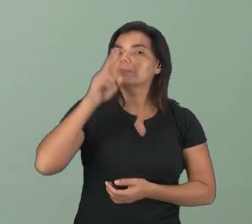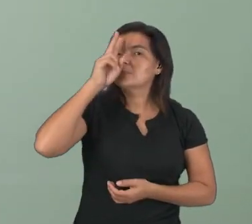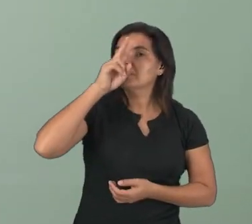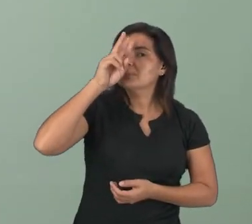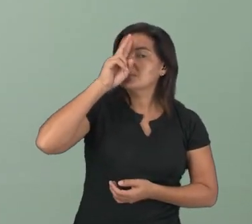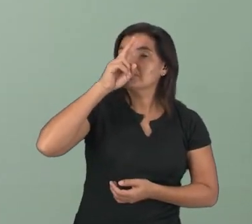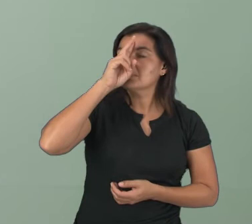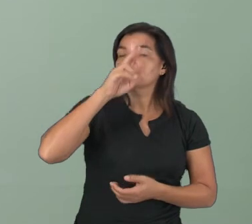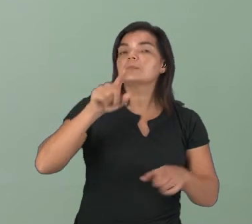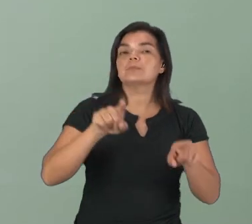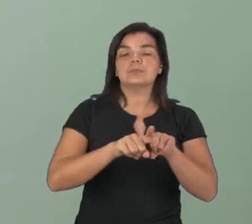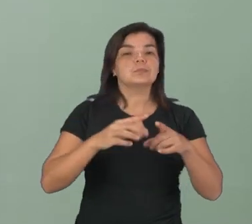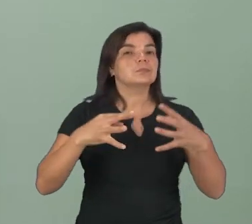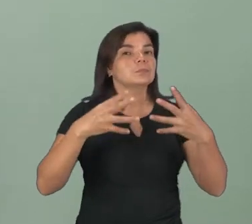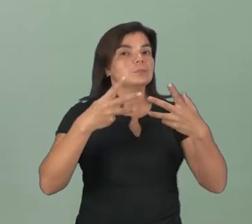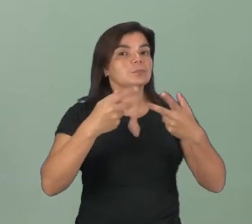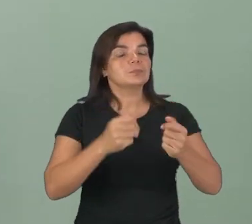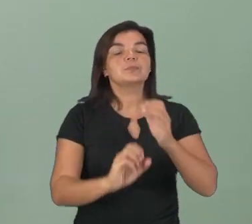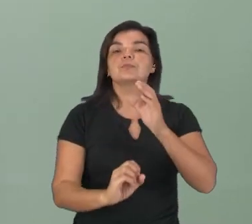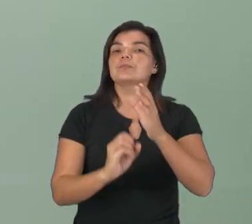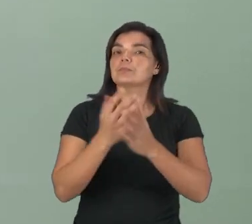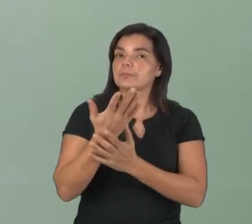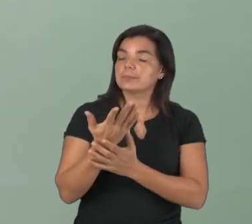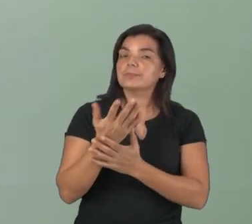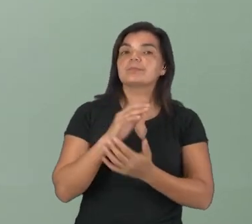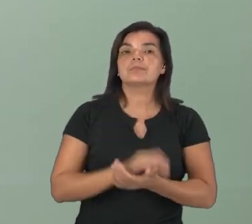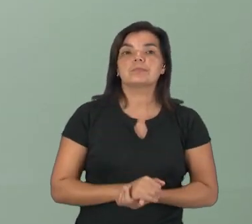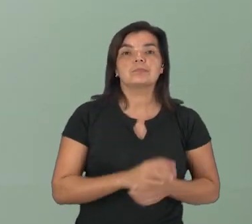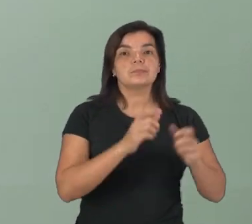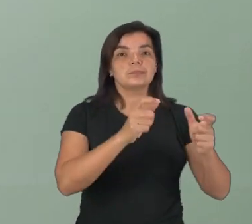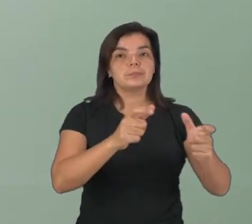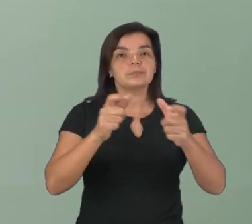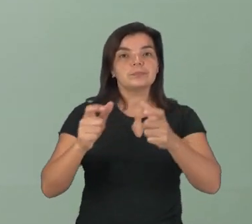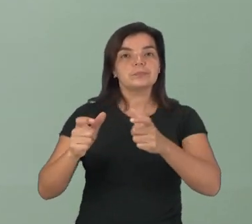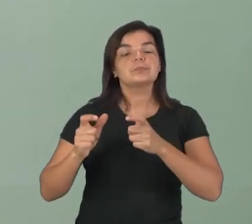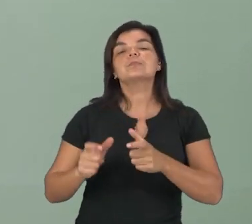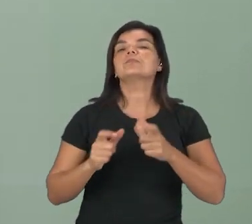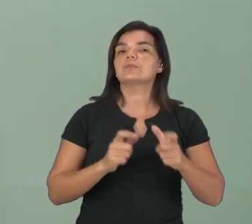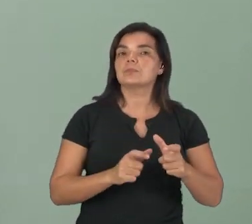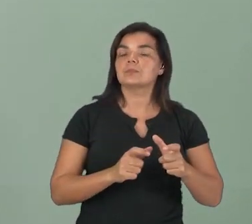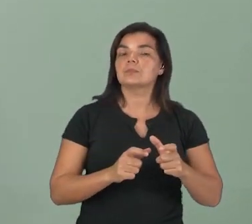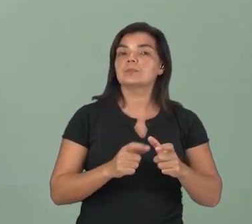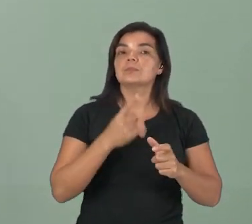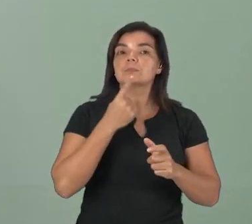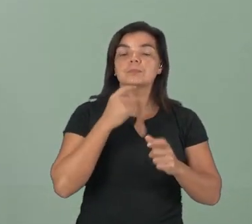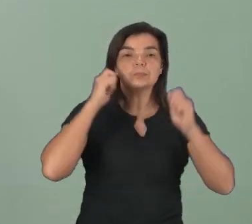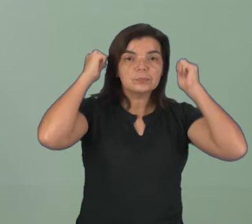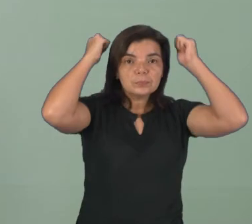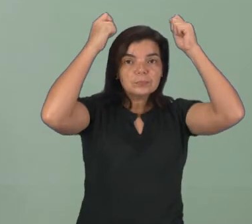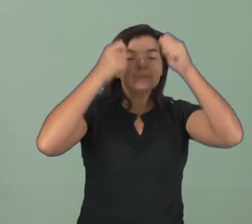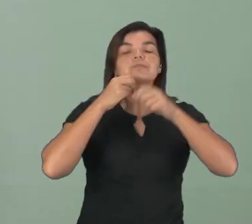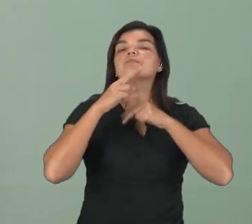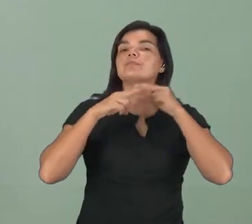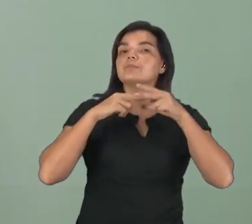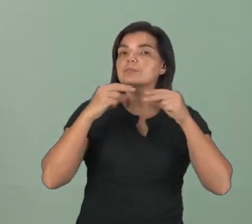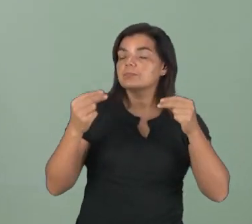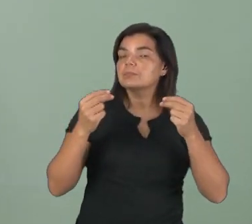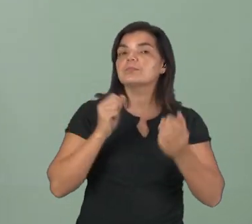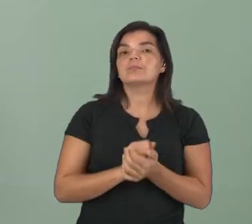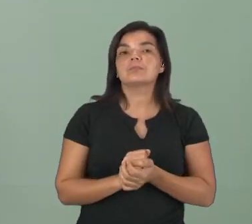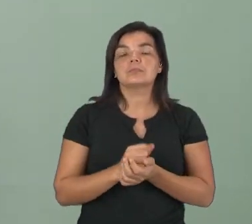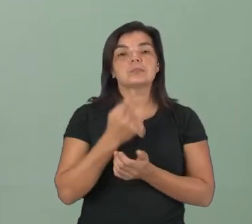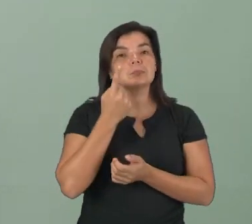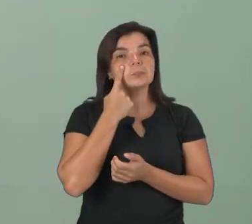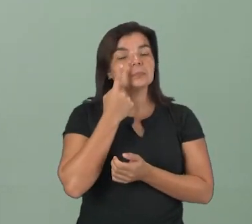da história, de tudo que aconteceu, dos locais, entendeu? Que a Chapeuzinho passou, para